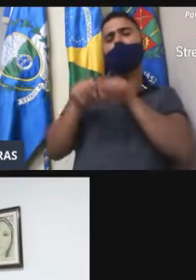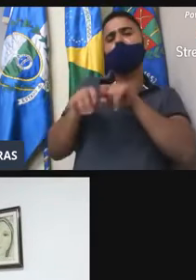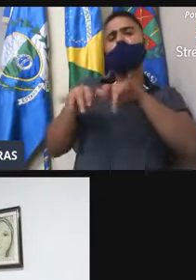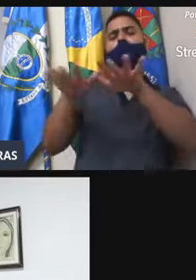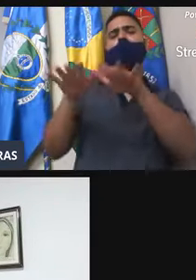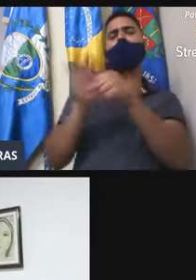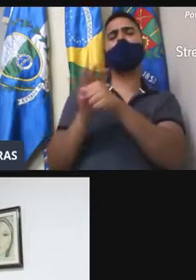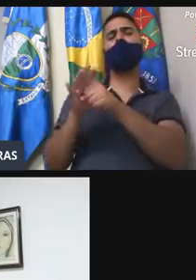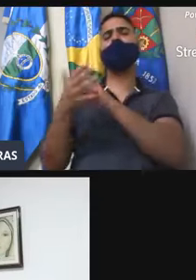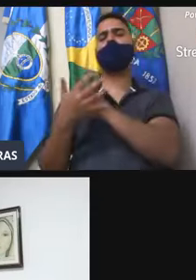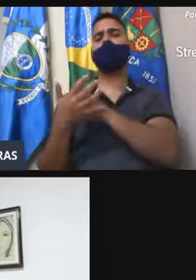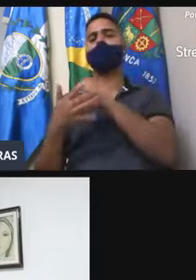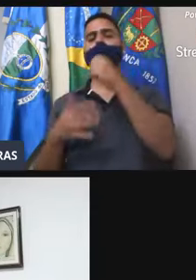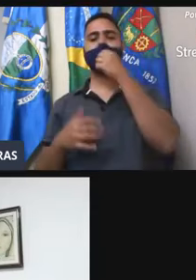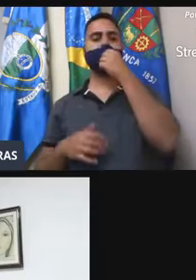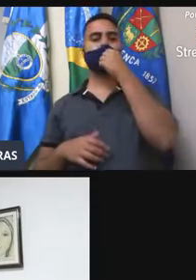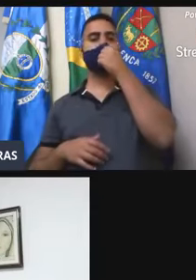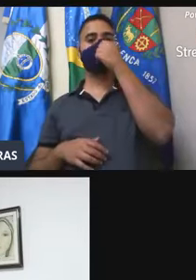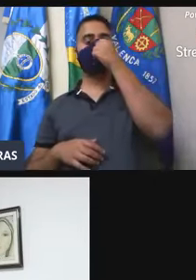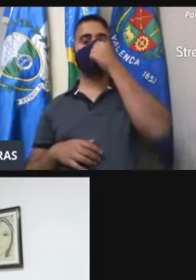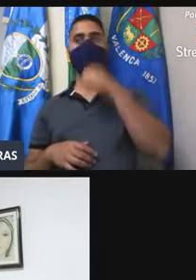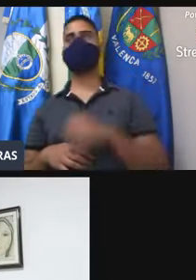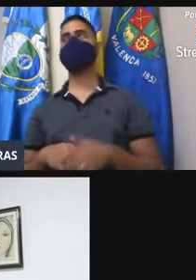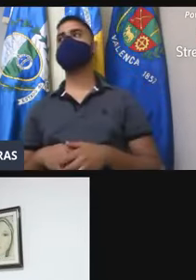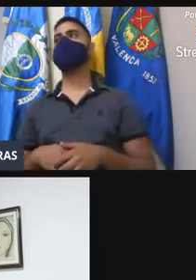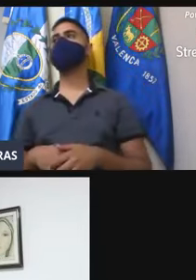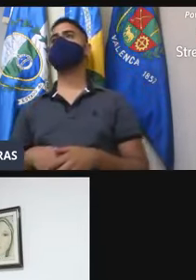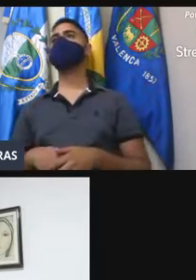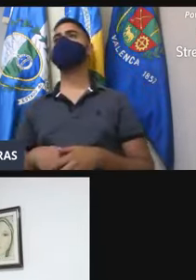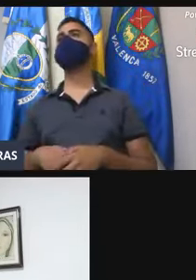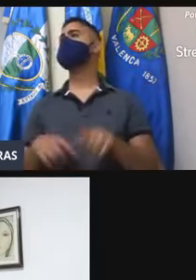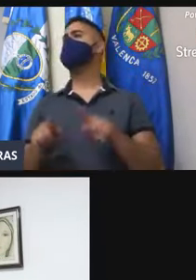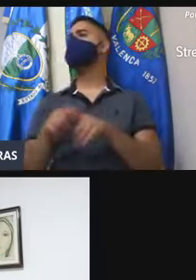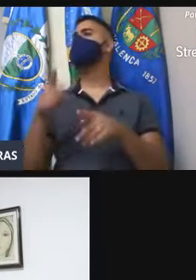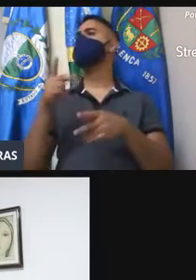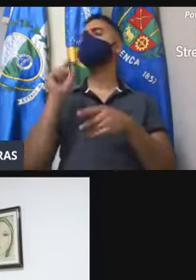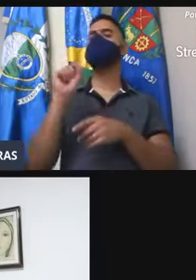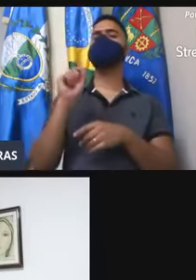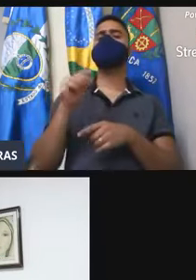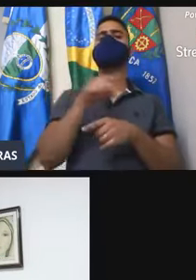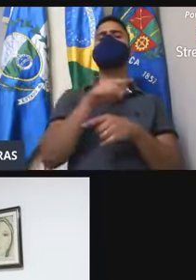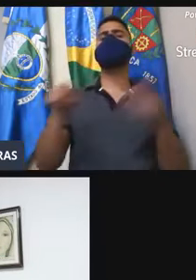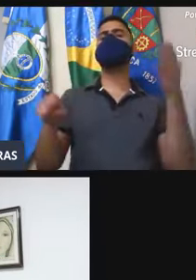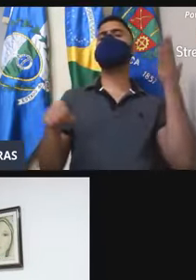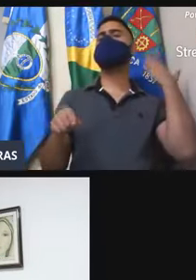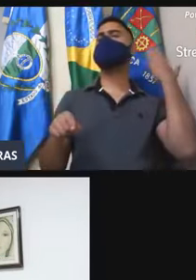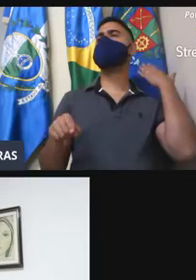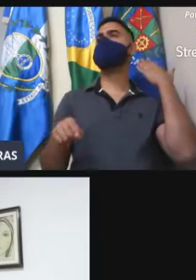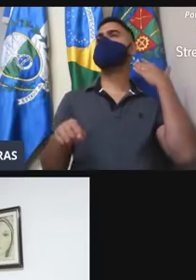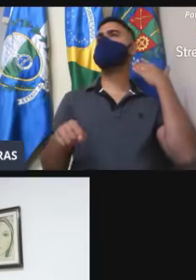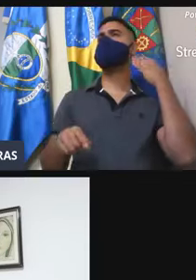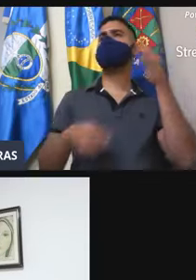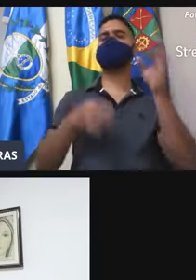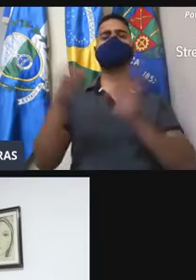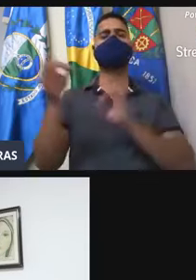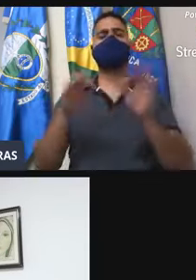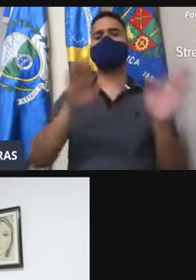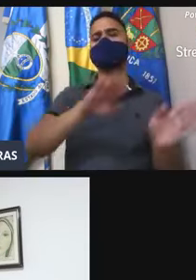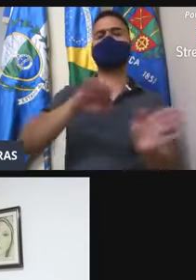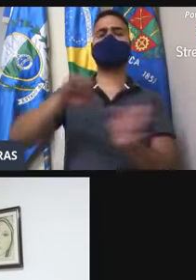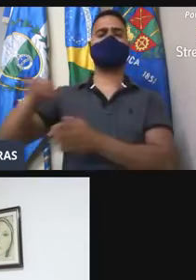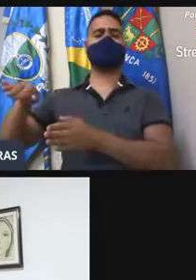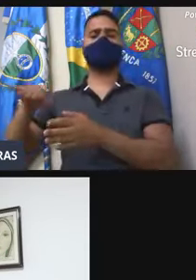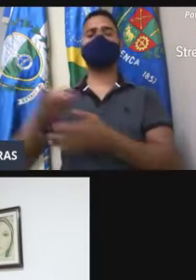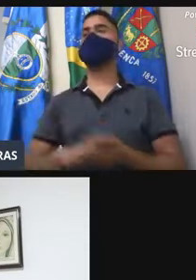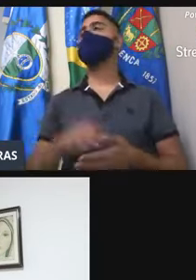Covid-19. Falar da questão do servidor público, também falou-se tanto da semana passada, e o projeto foi retirado, e